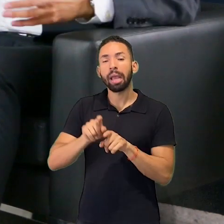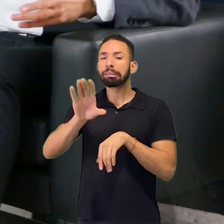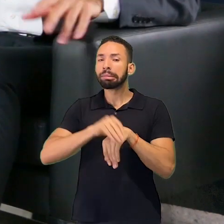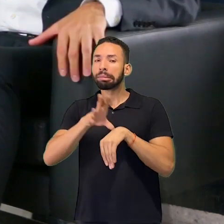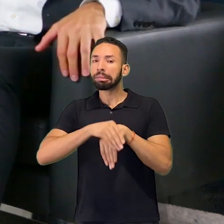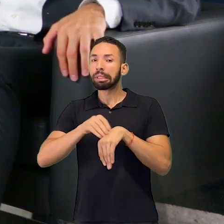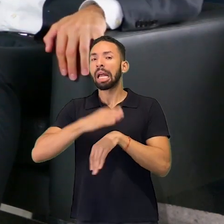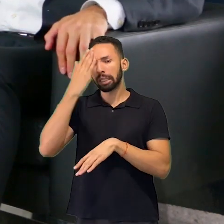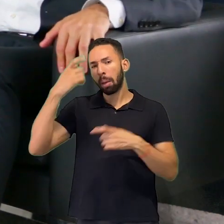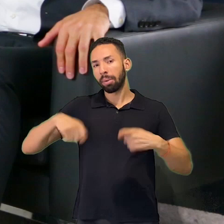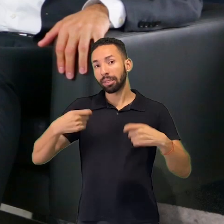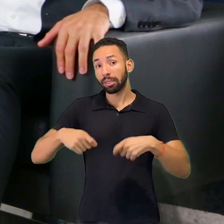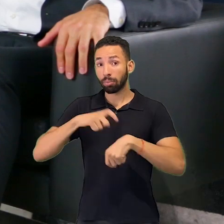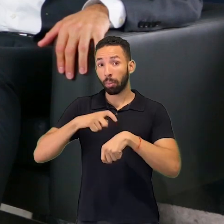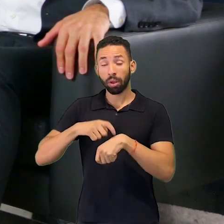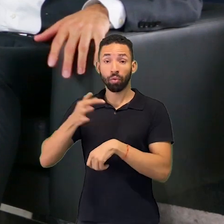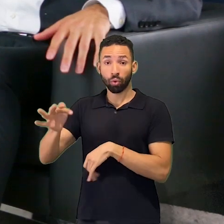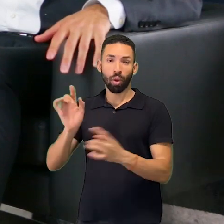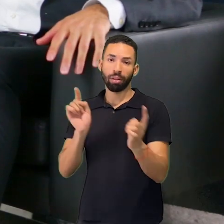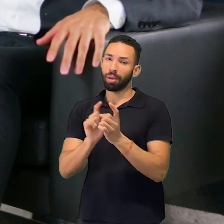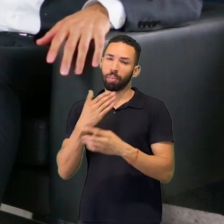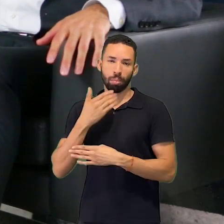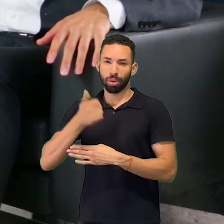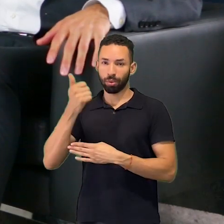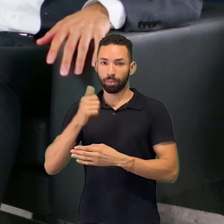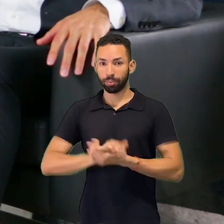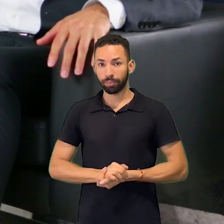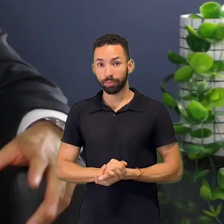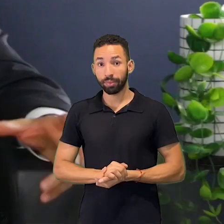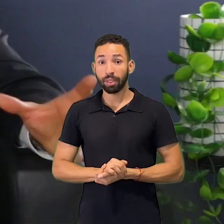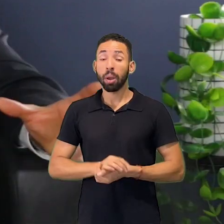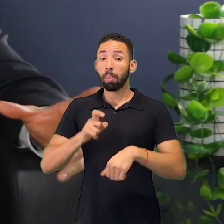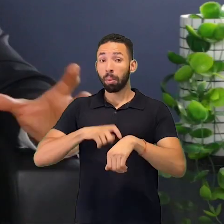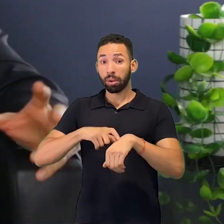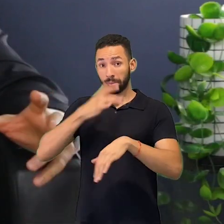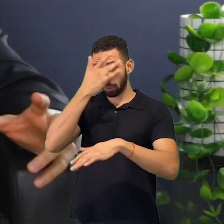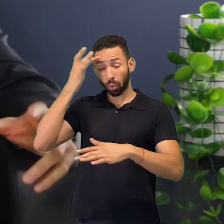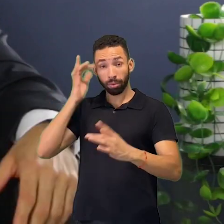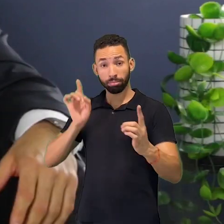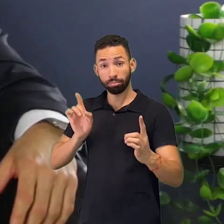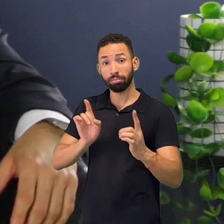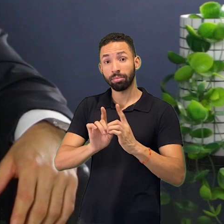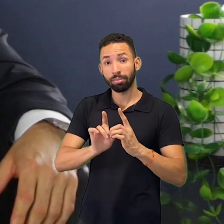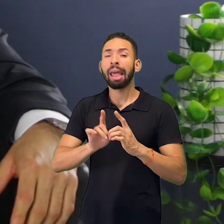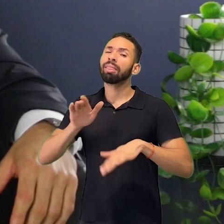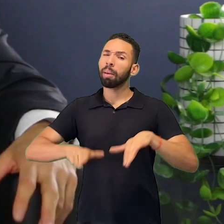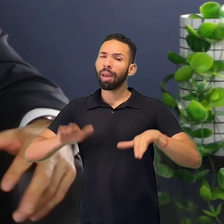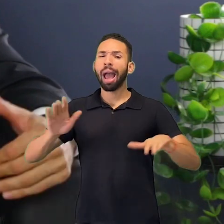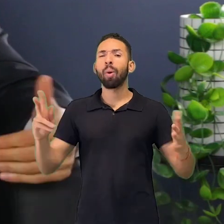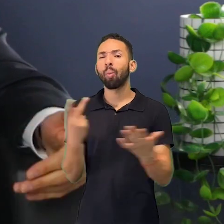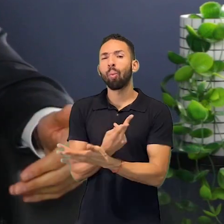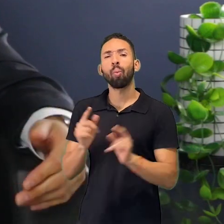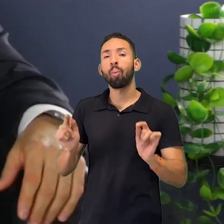o que precisa para que a gente possa atendê-la da melhor forma. Chegando essa pessoa lá,